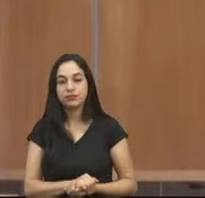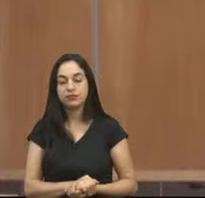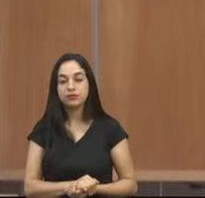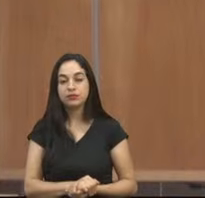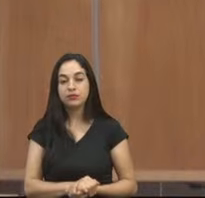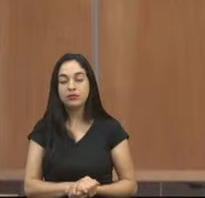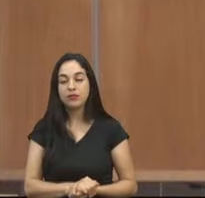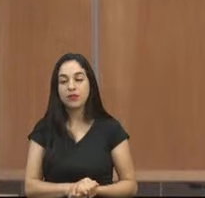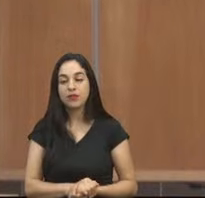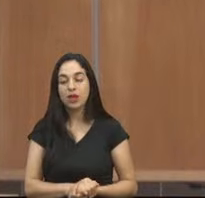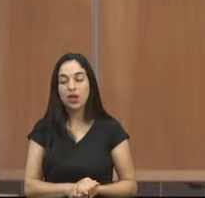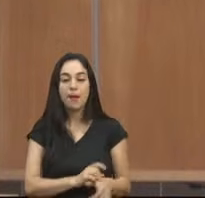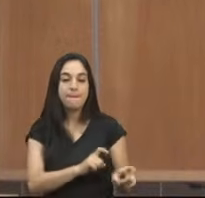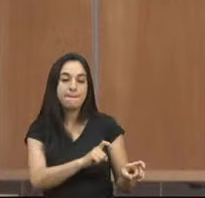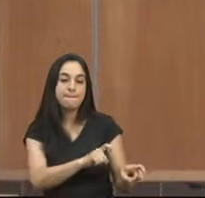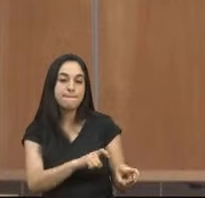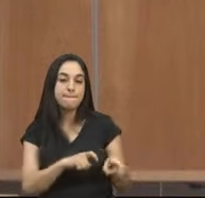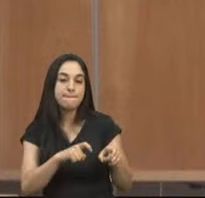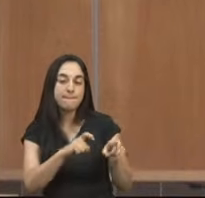pavimentação